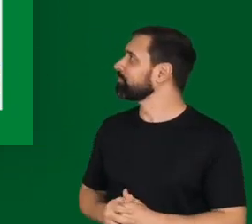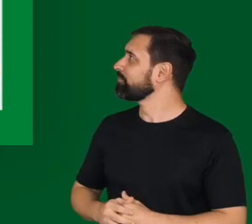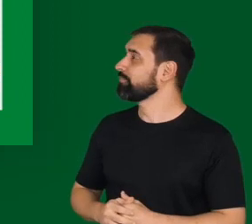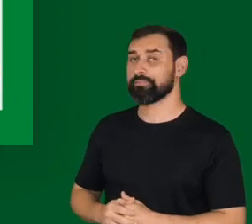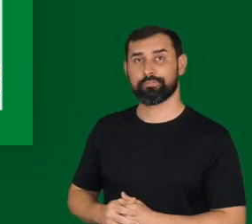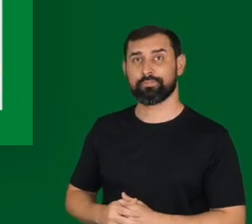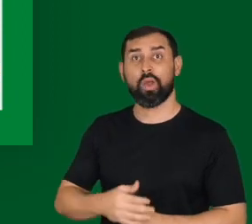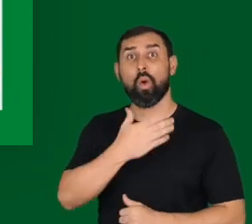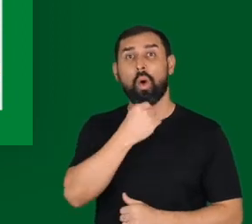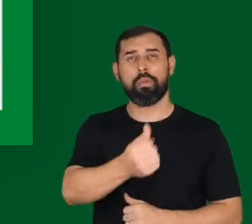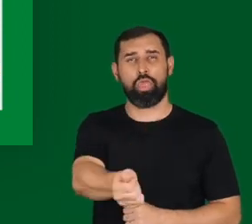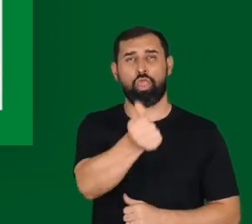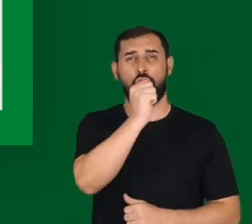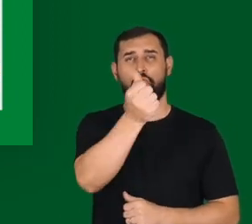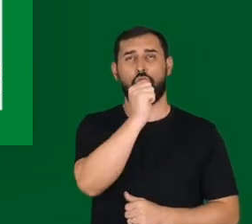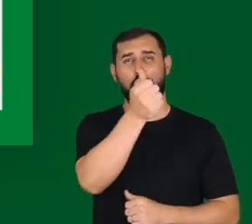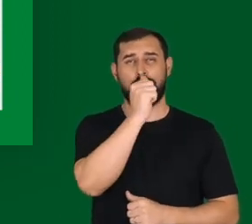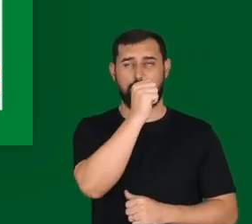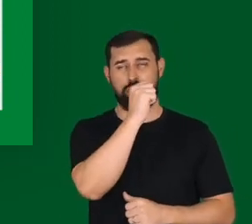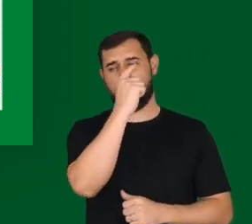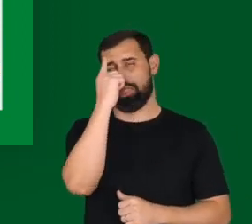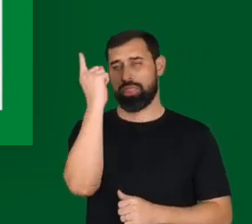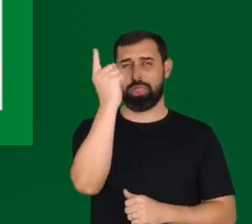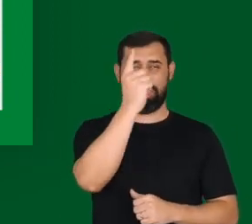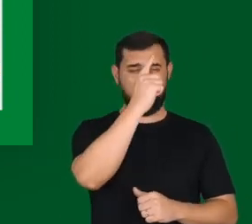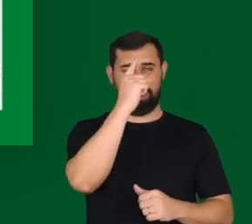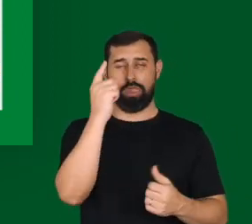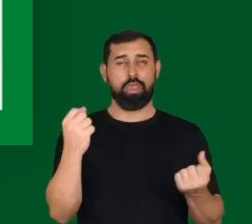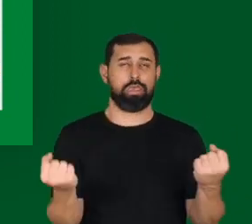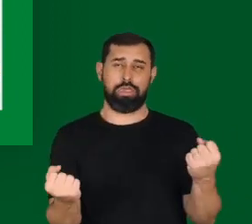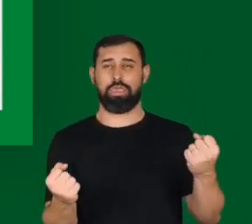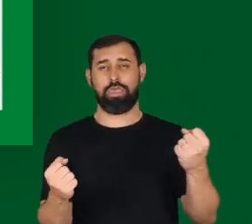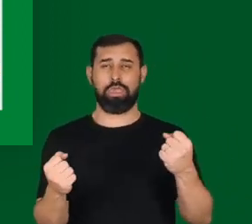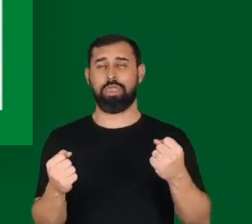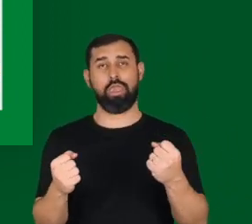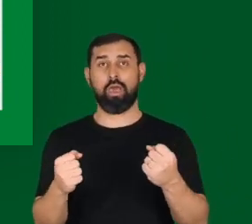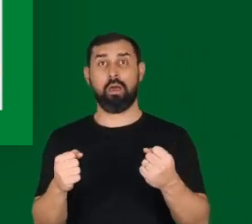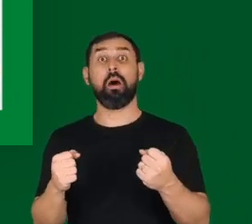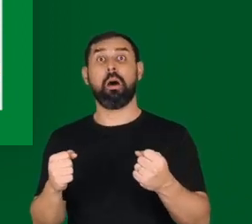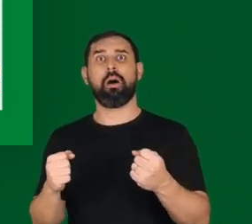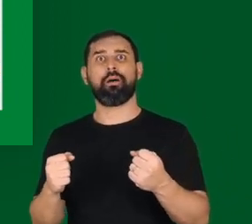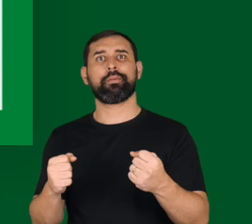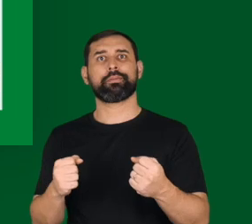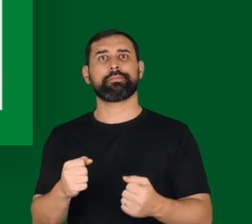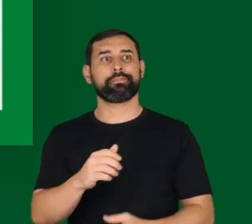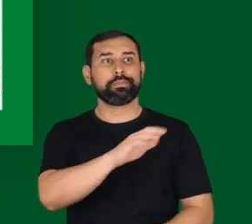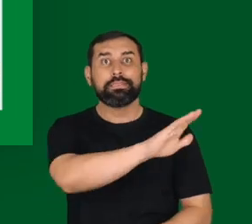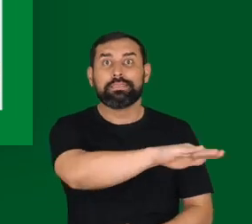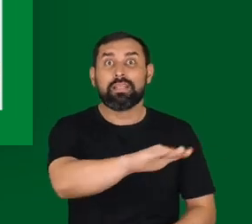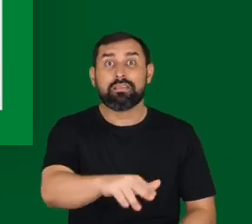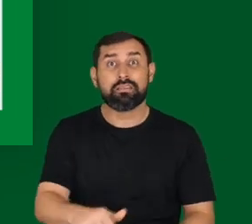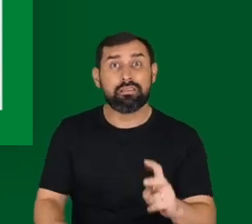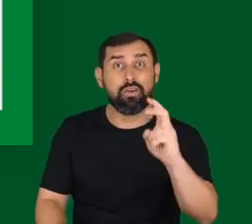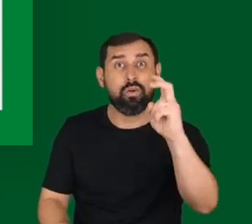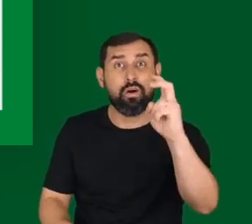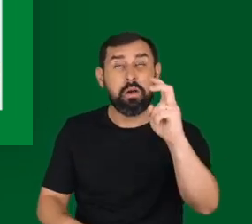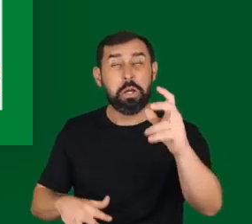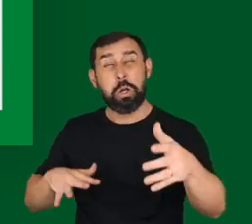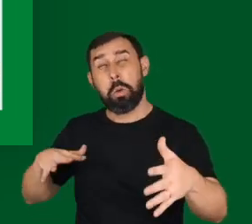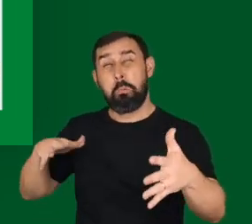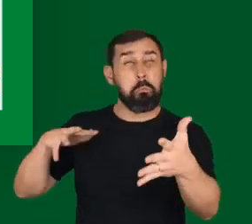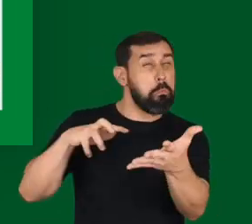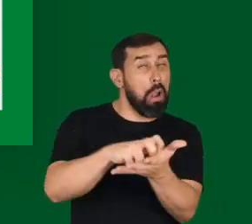é essa da Ceilândia, onde um motorista bêbado atropelou e gravemente, né, ficaram 5